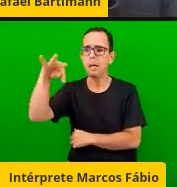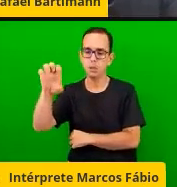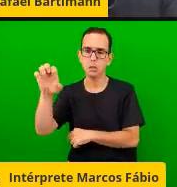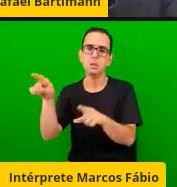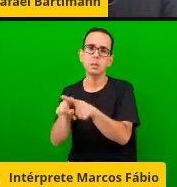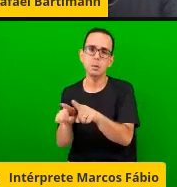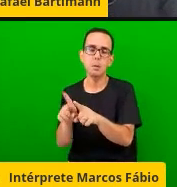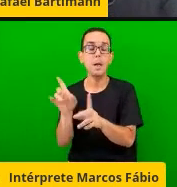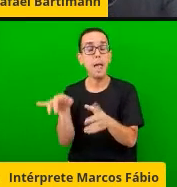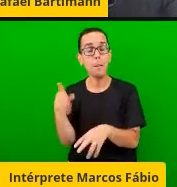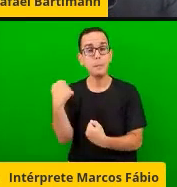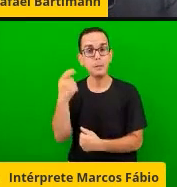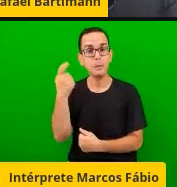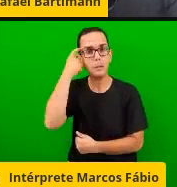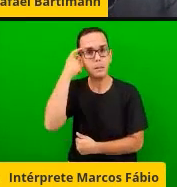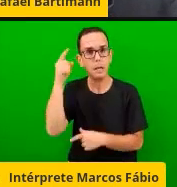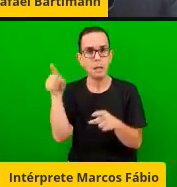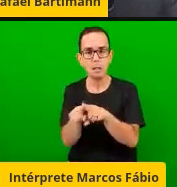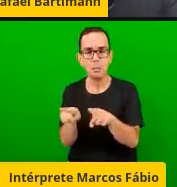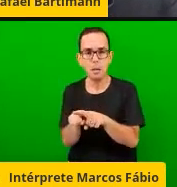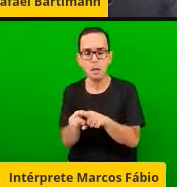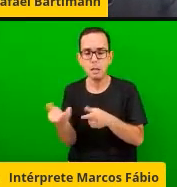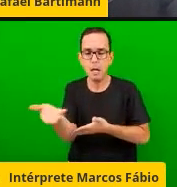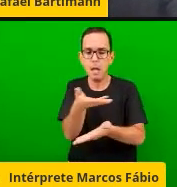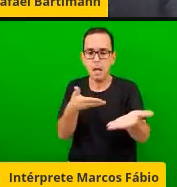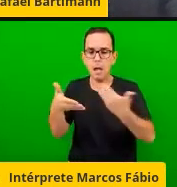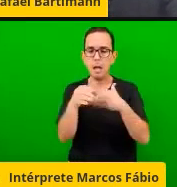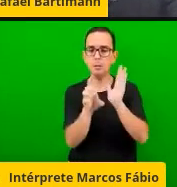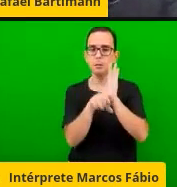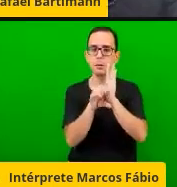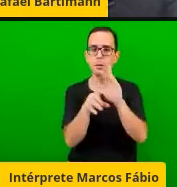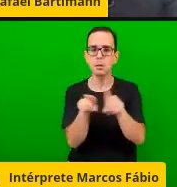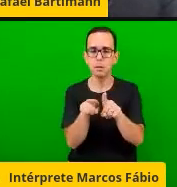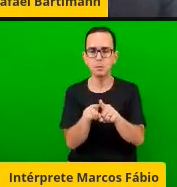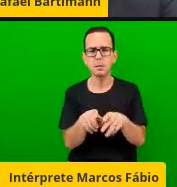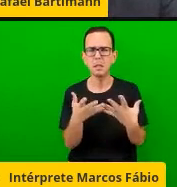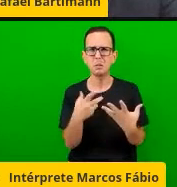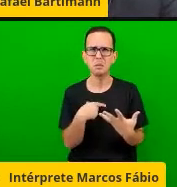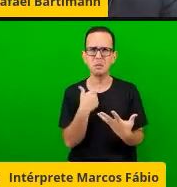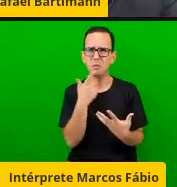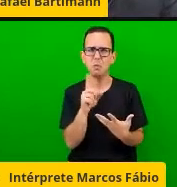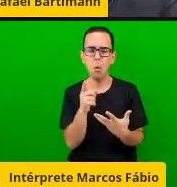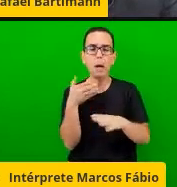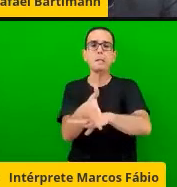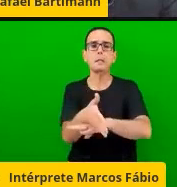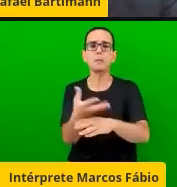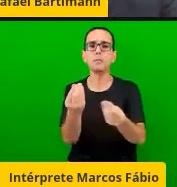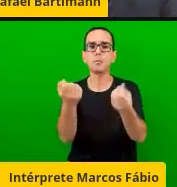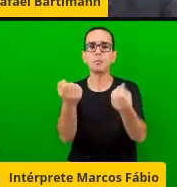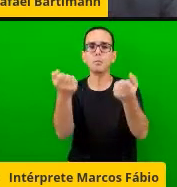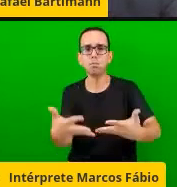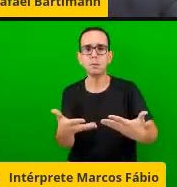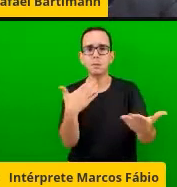pensar também nas relações, nos contextos. Enfim, eu não vou adentrar muito nessas